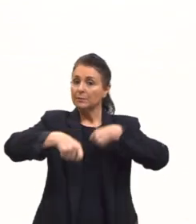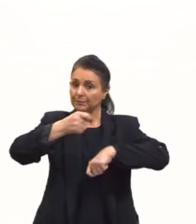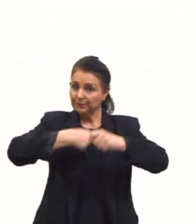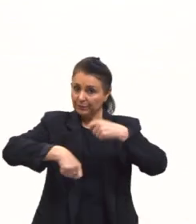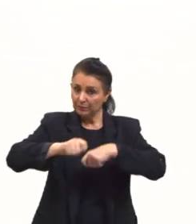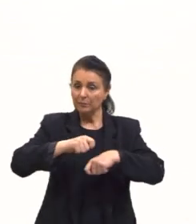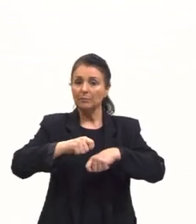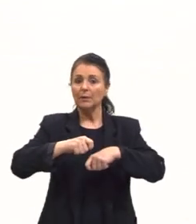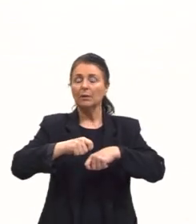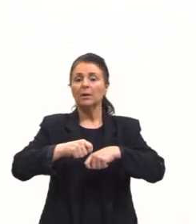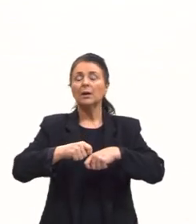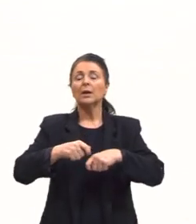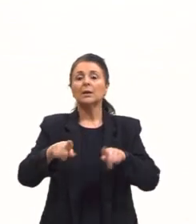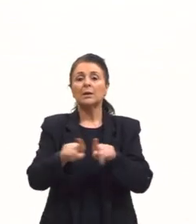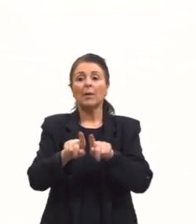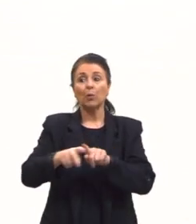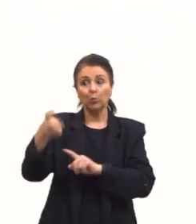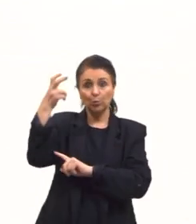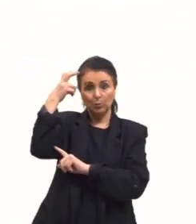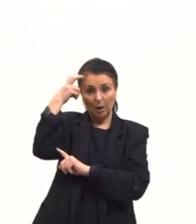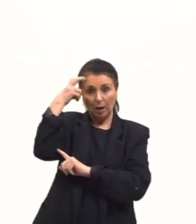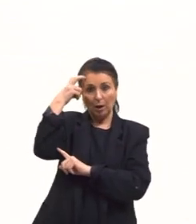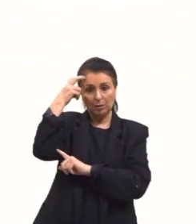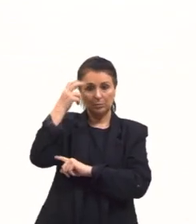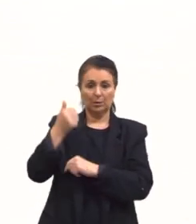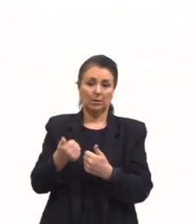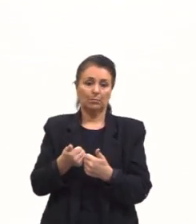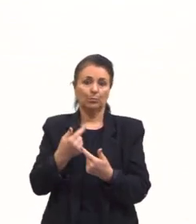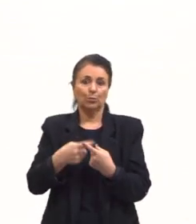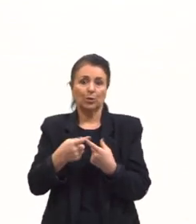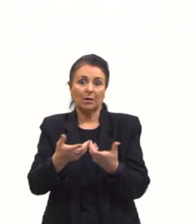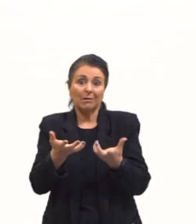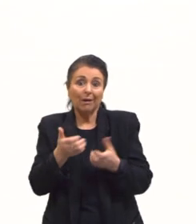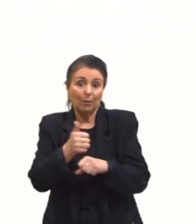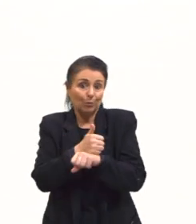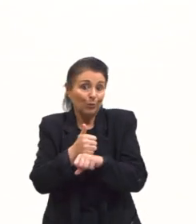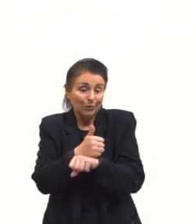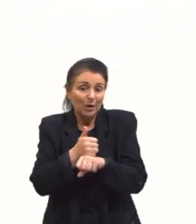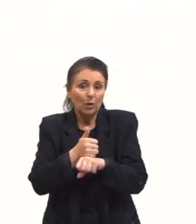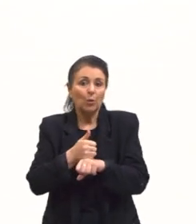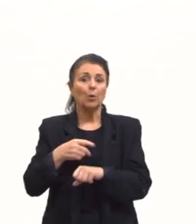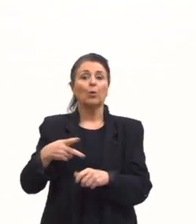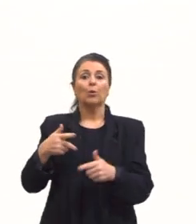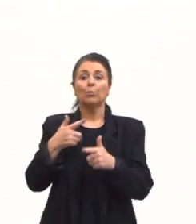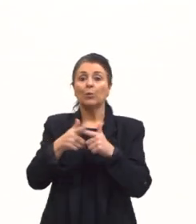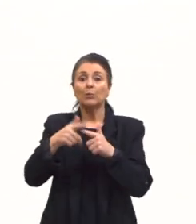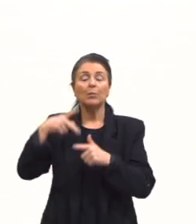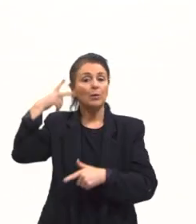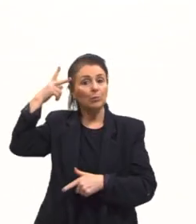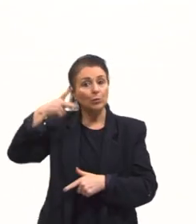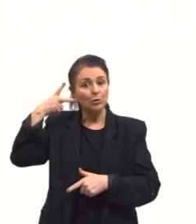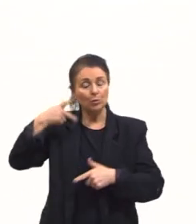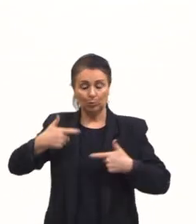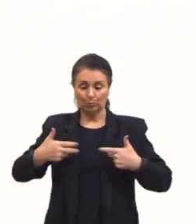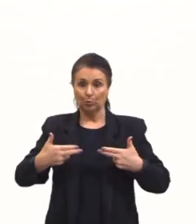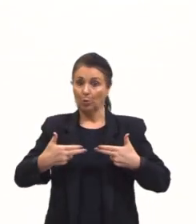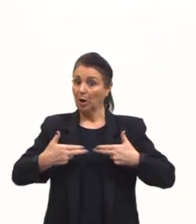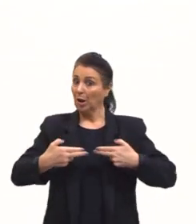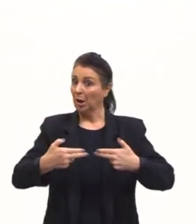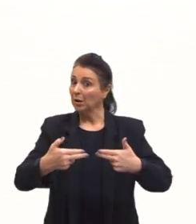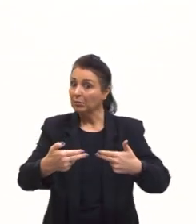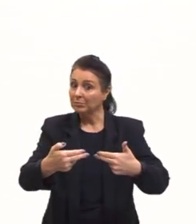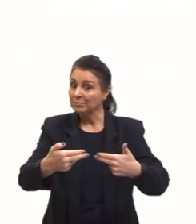culturais por exemplo para poder exercer ali a sua profissão né o seu estudo políticos por exemplo uma guerra uma guerra é um